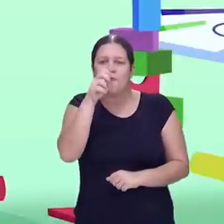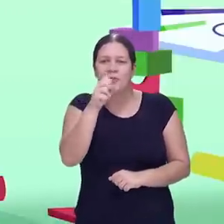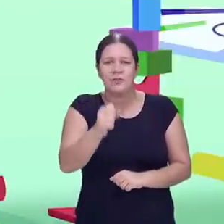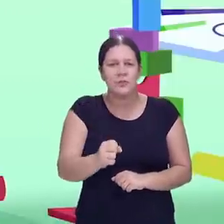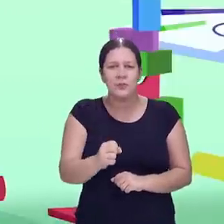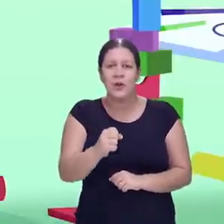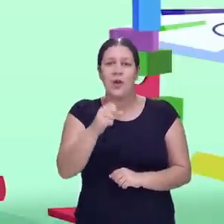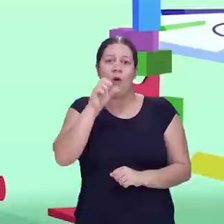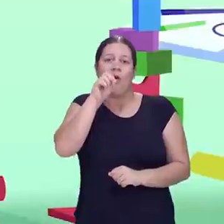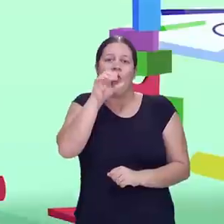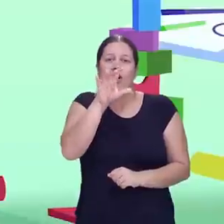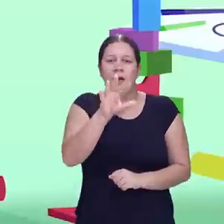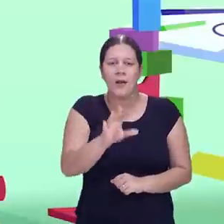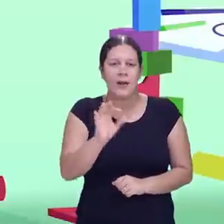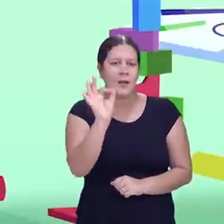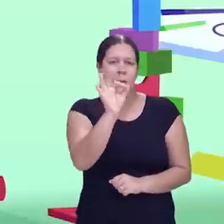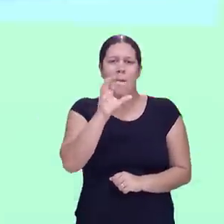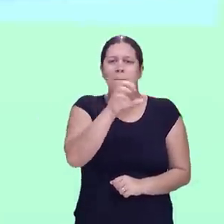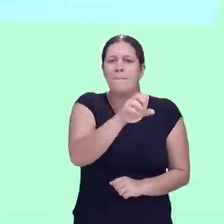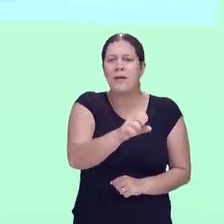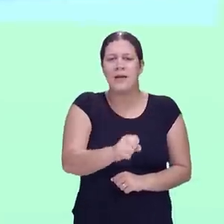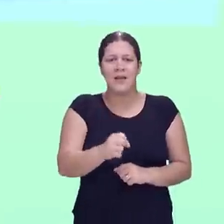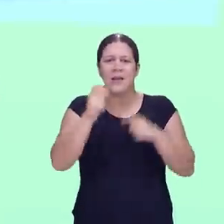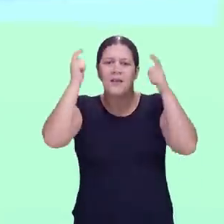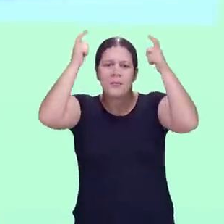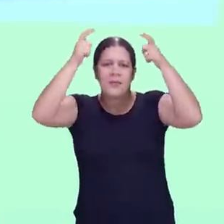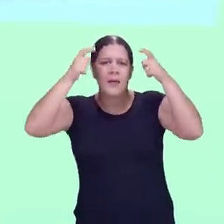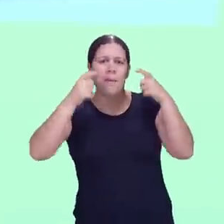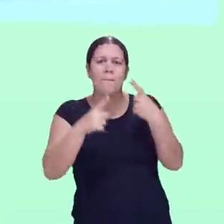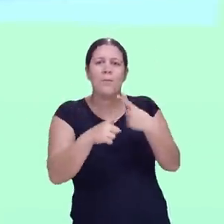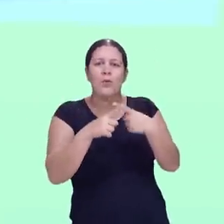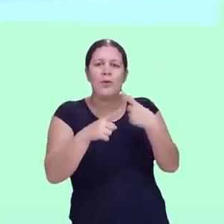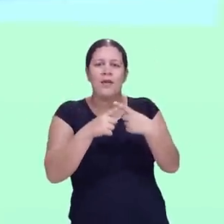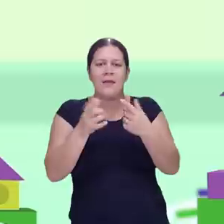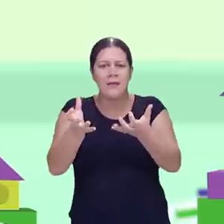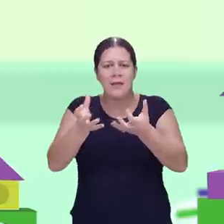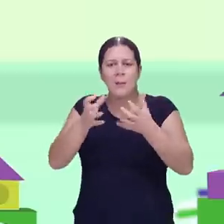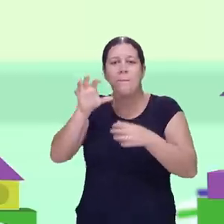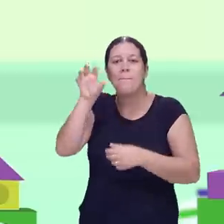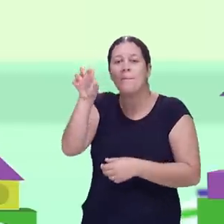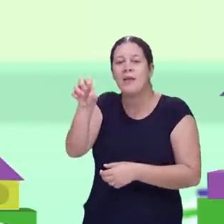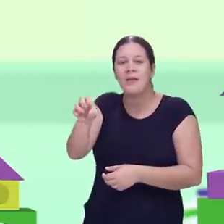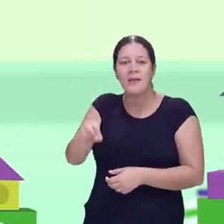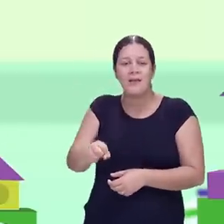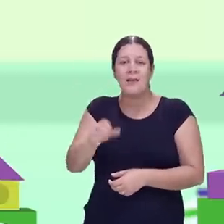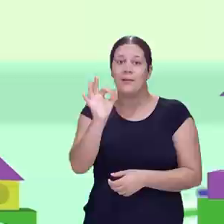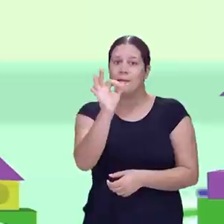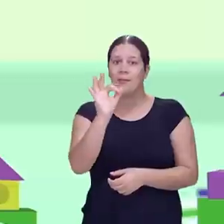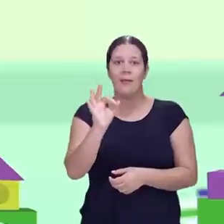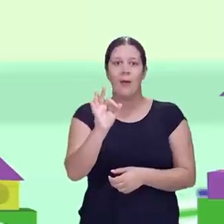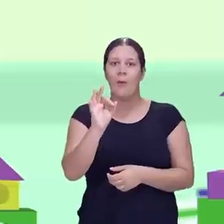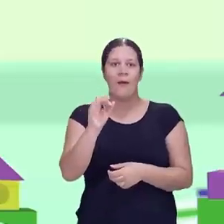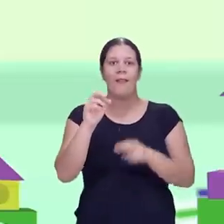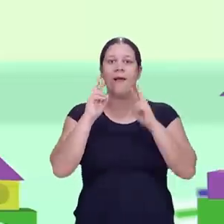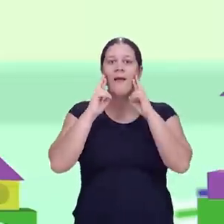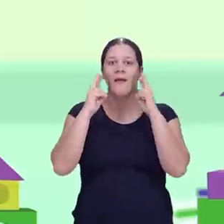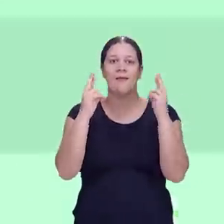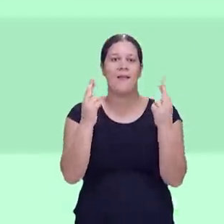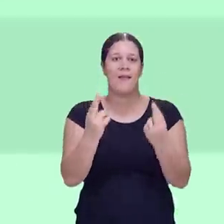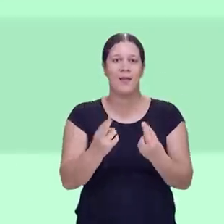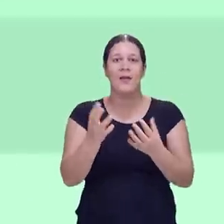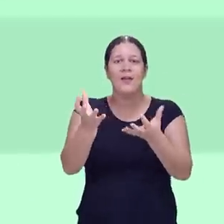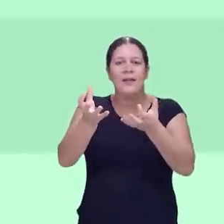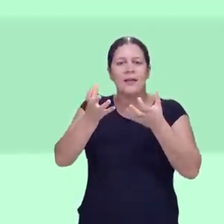forte. Assim os dragões não pegarão a princesa. Mas por que os dragões querem pegar a princesa? Pra ela não reinar, né,